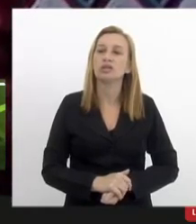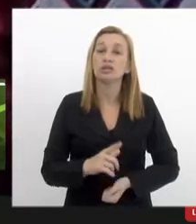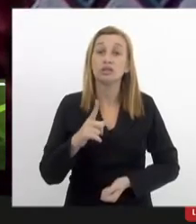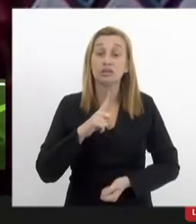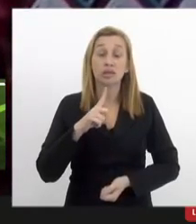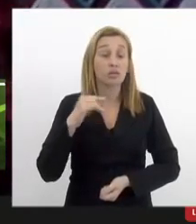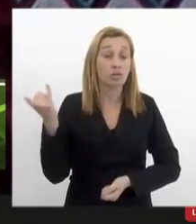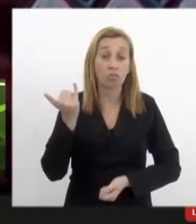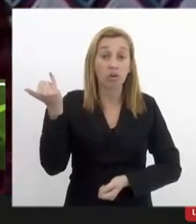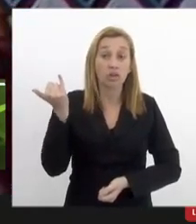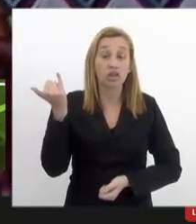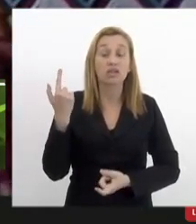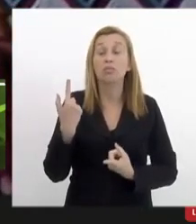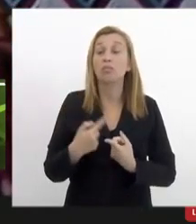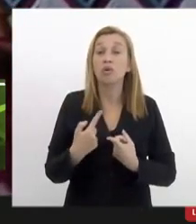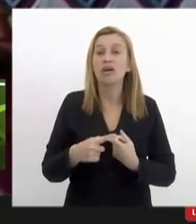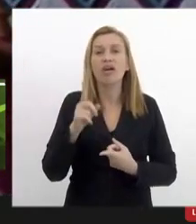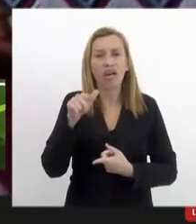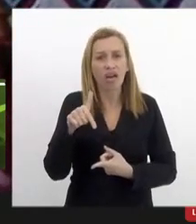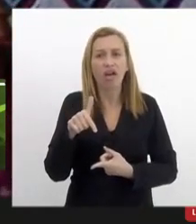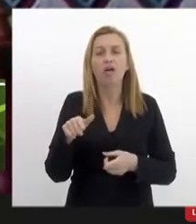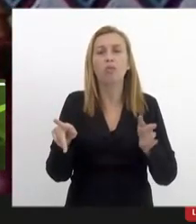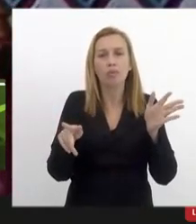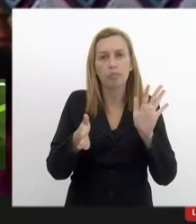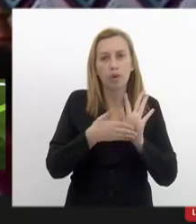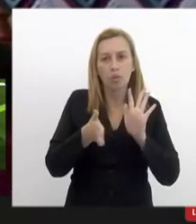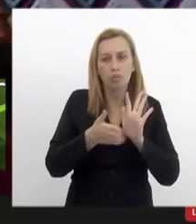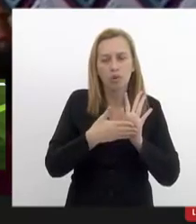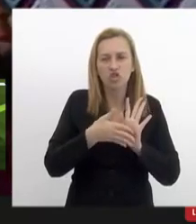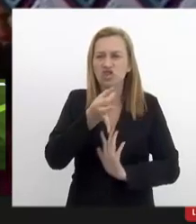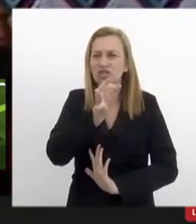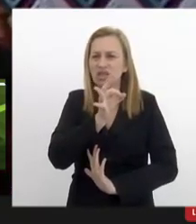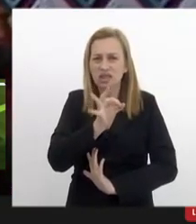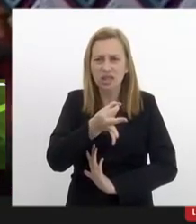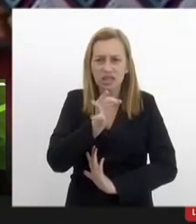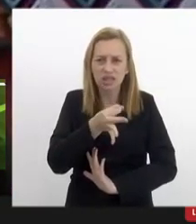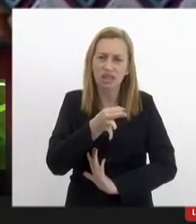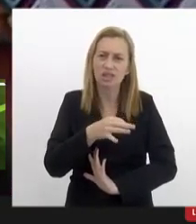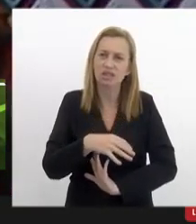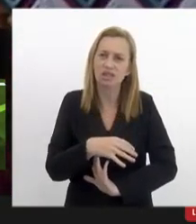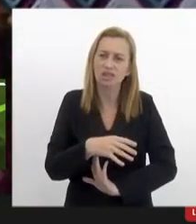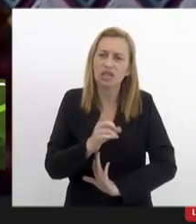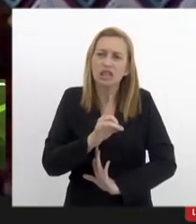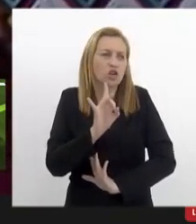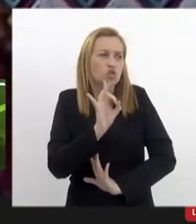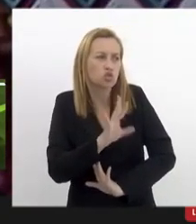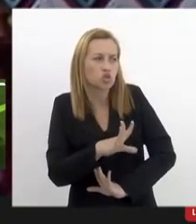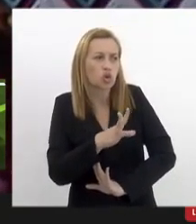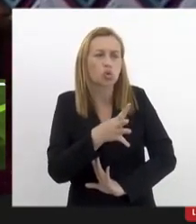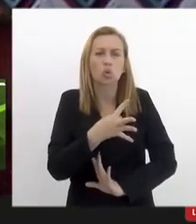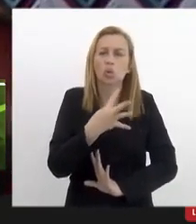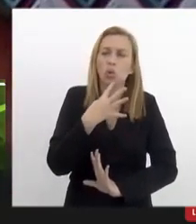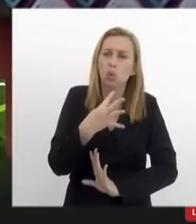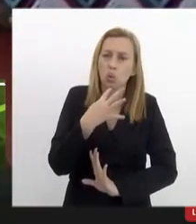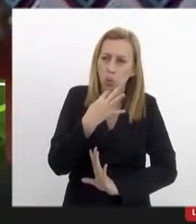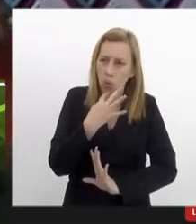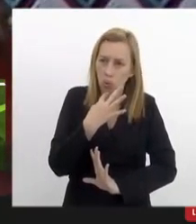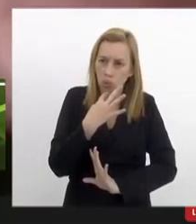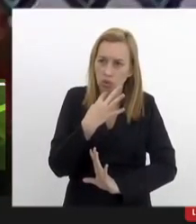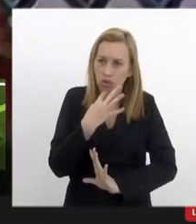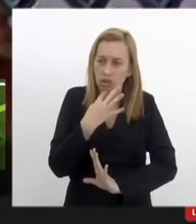especial, porque ele também é uma proposta de garantir não só o reconhecimento